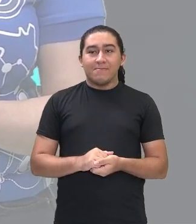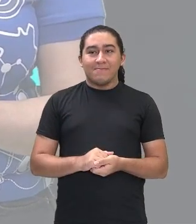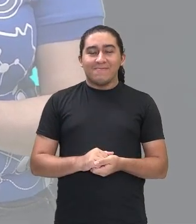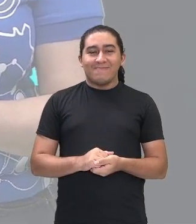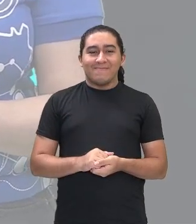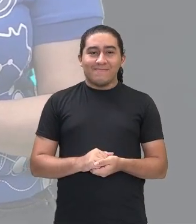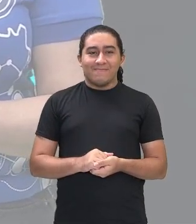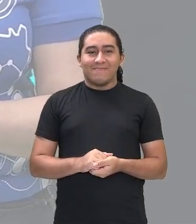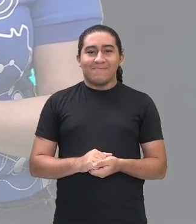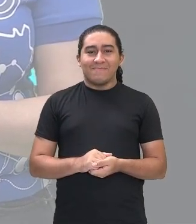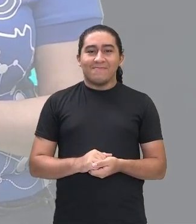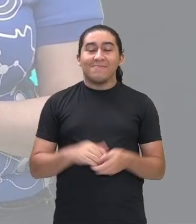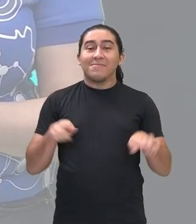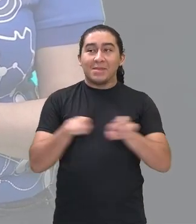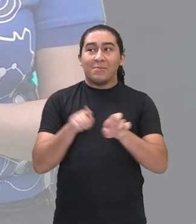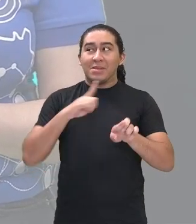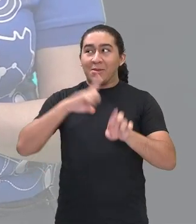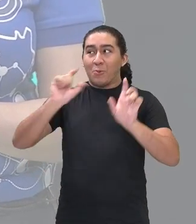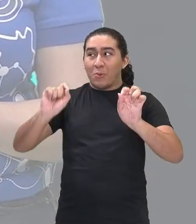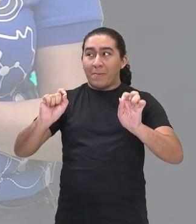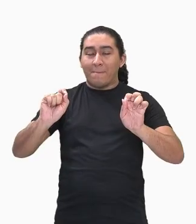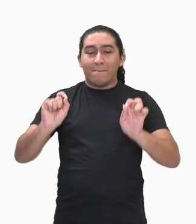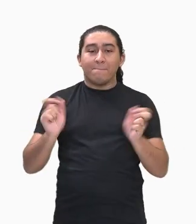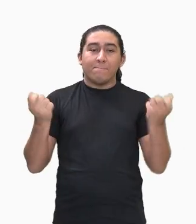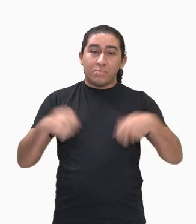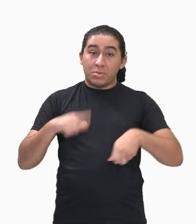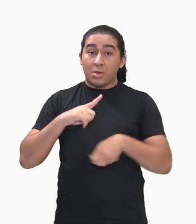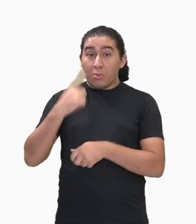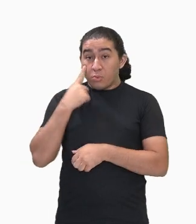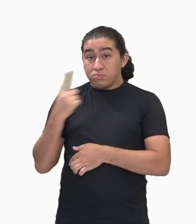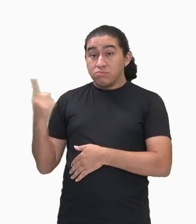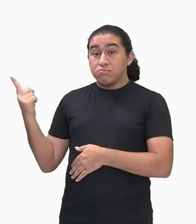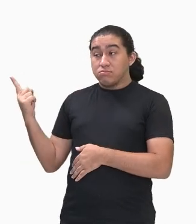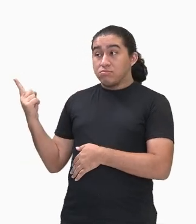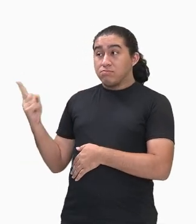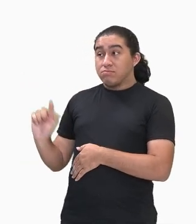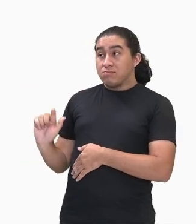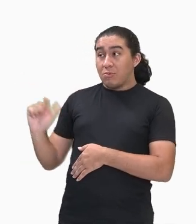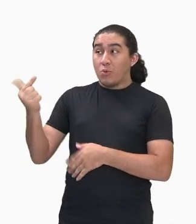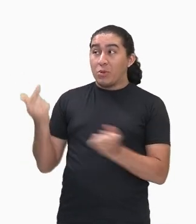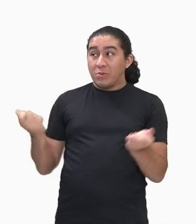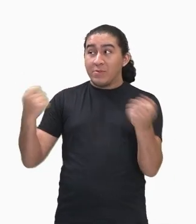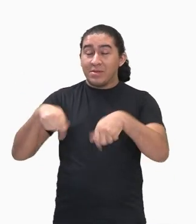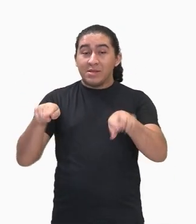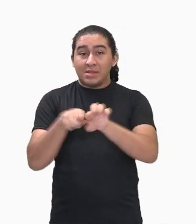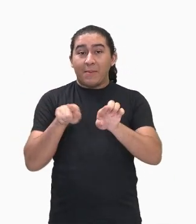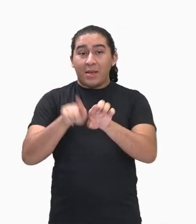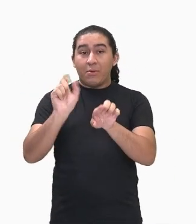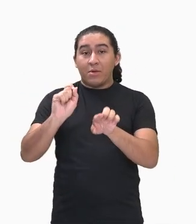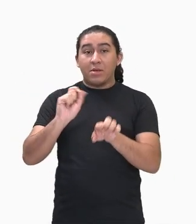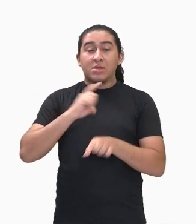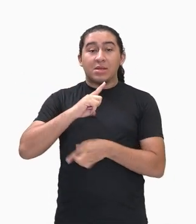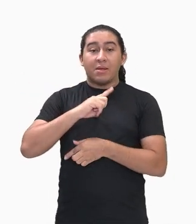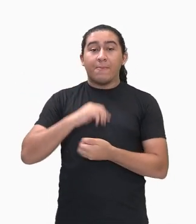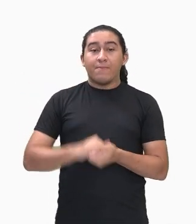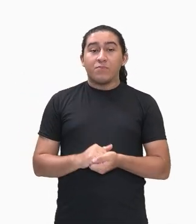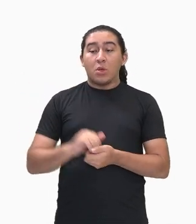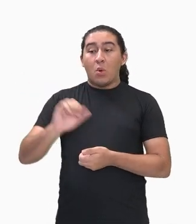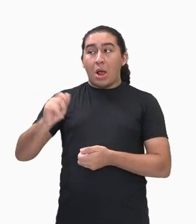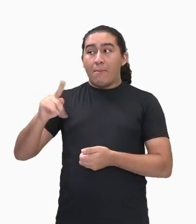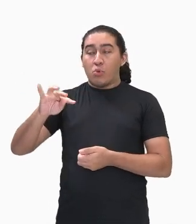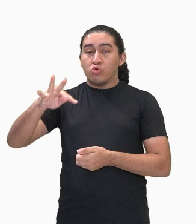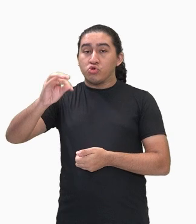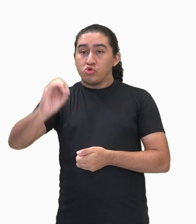Temos para também, vamos ver outra aí, isolar o